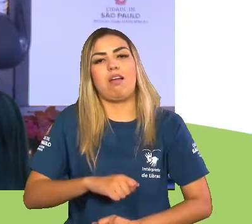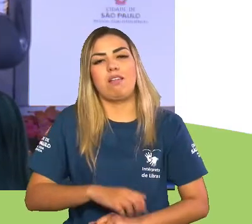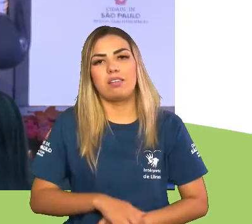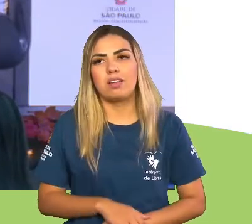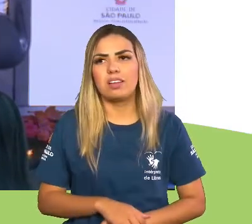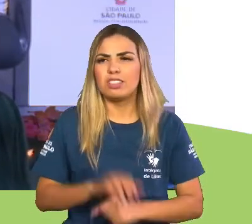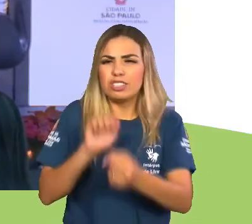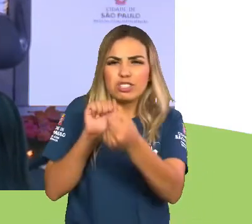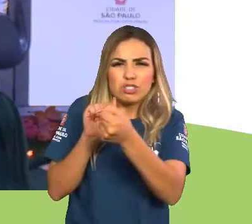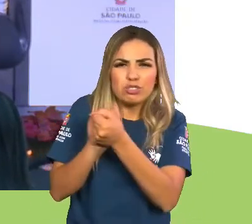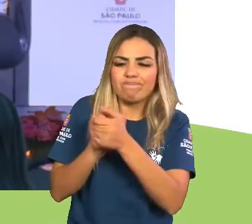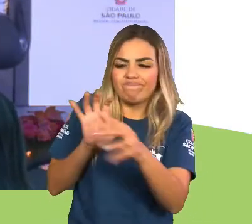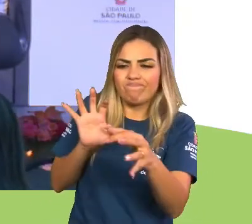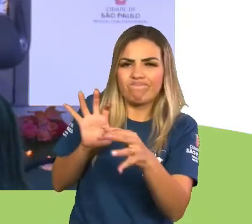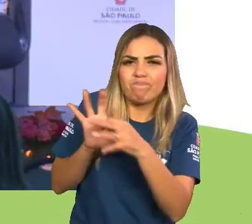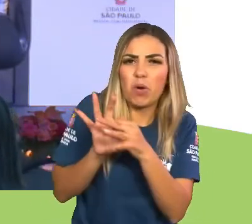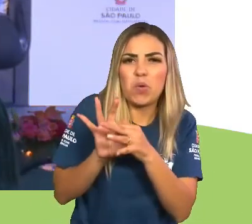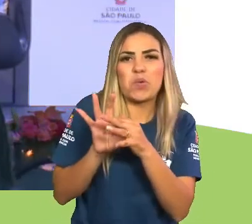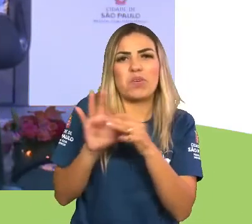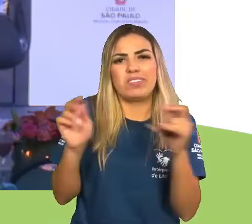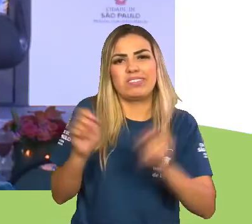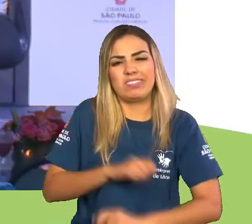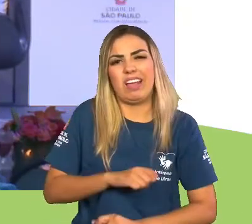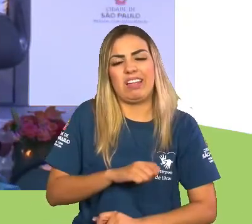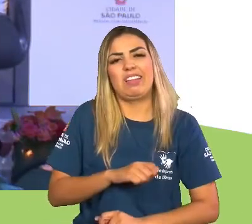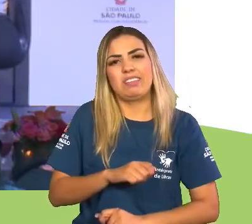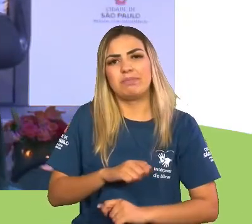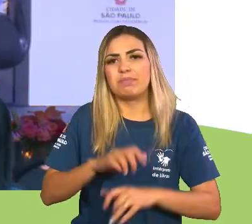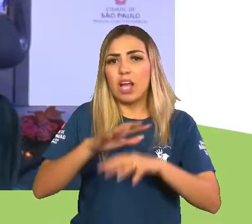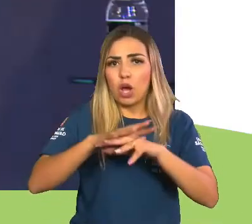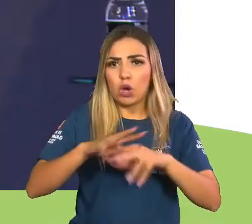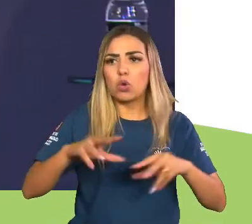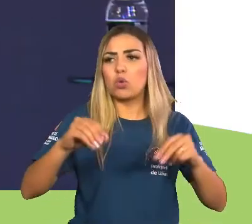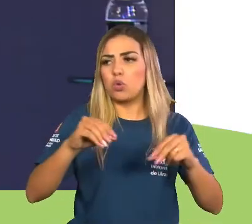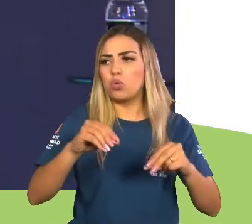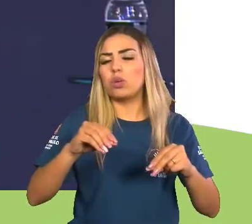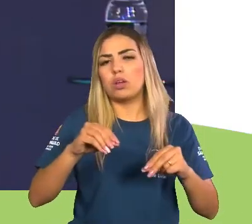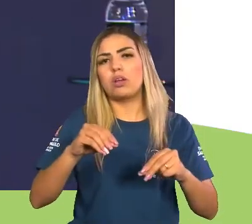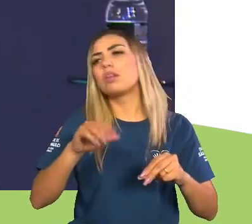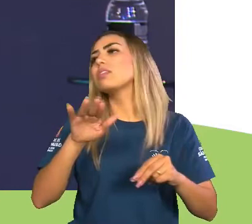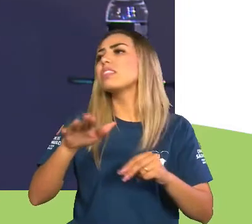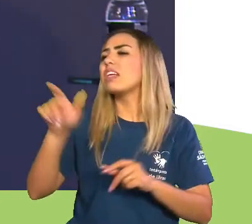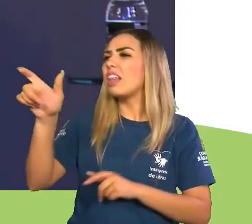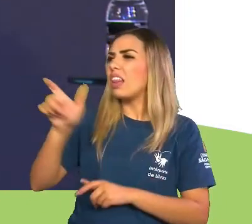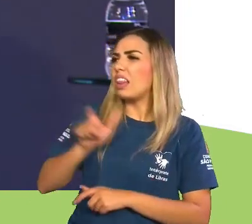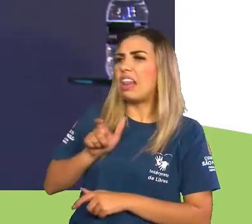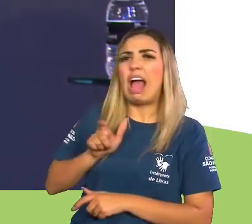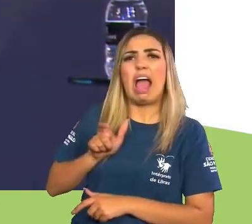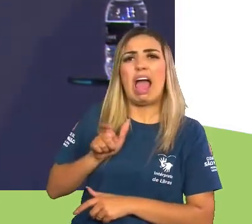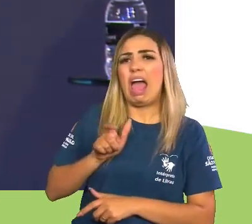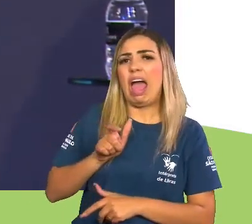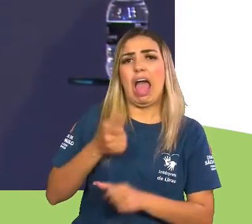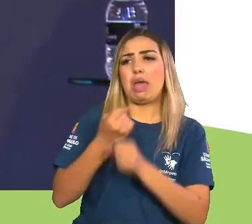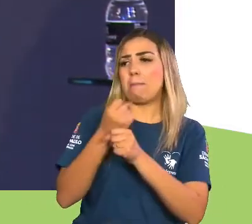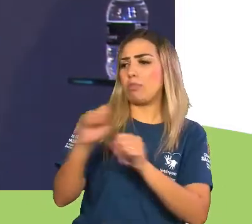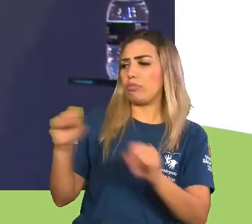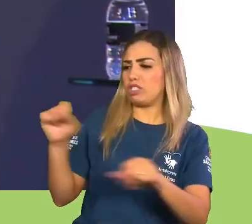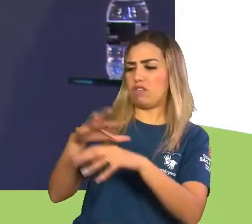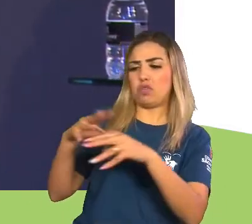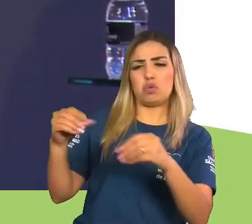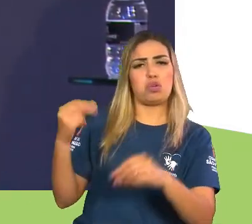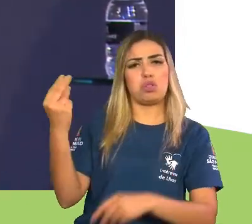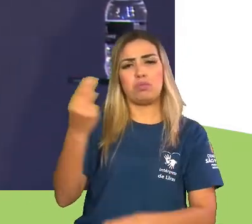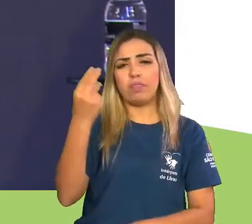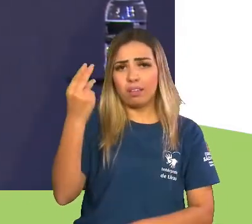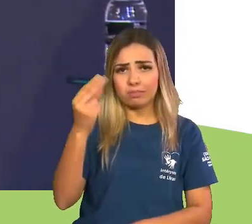Junto, grudado. Sempre. Ó, a cura. Quando alguém disser que não tem cura, tem cura.